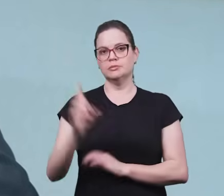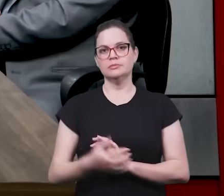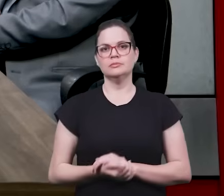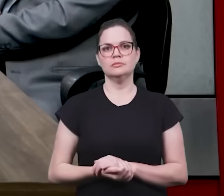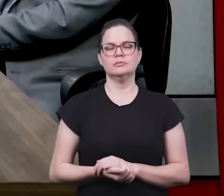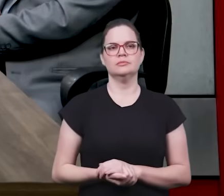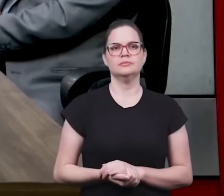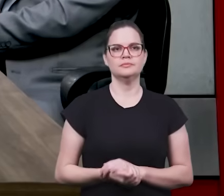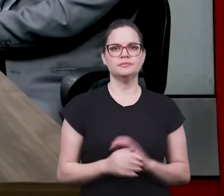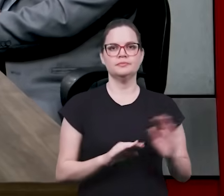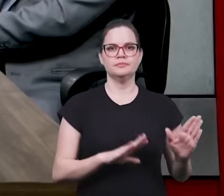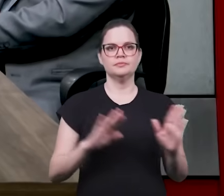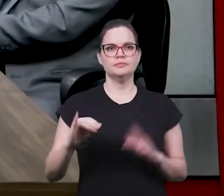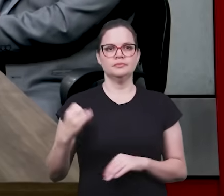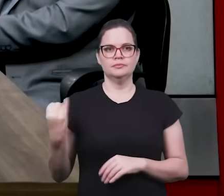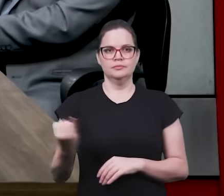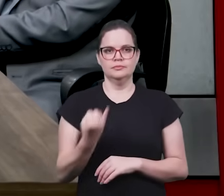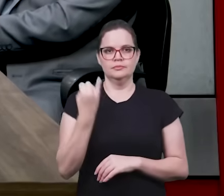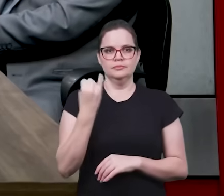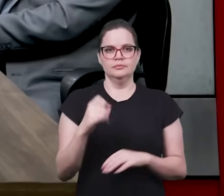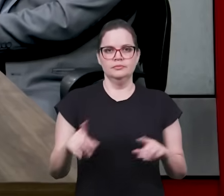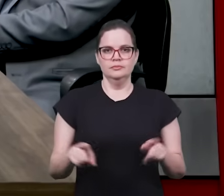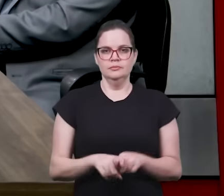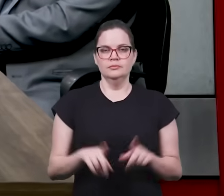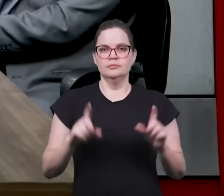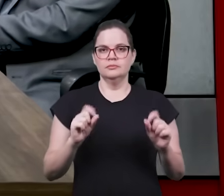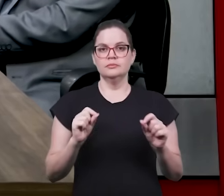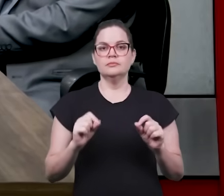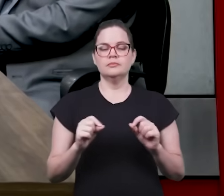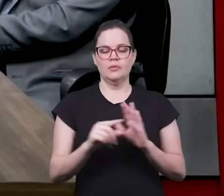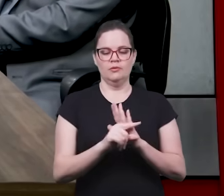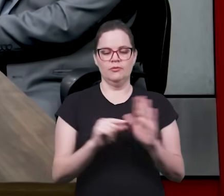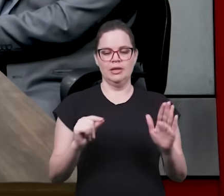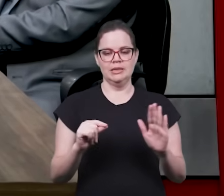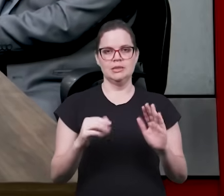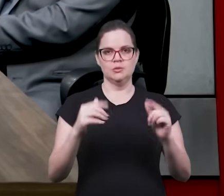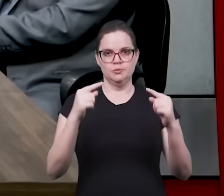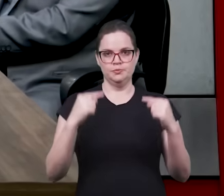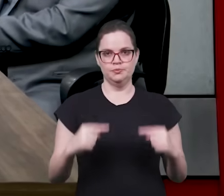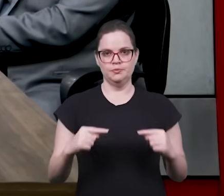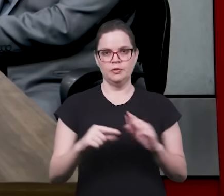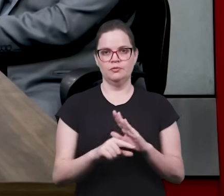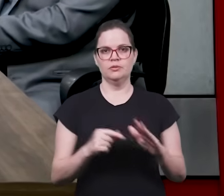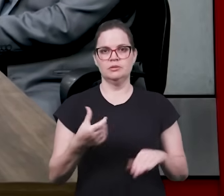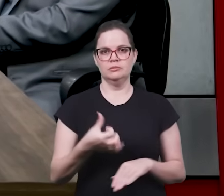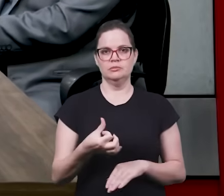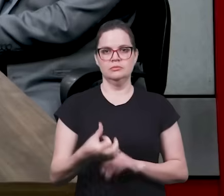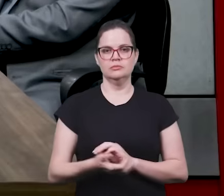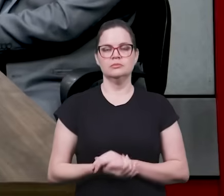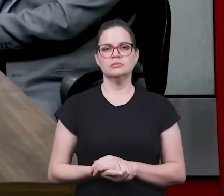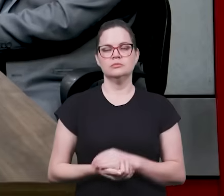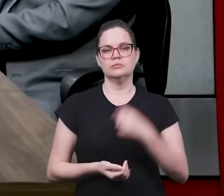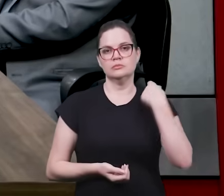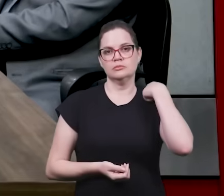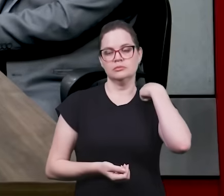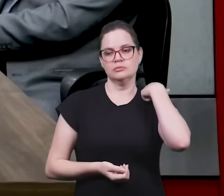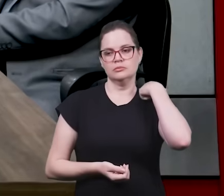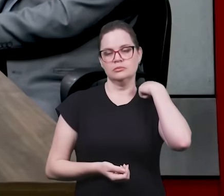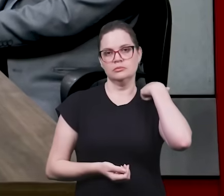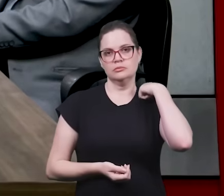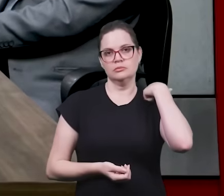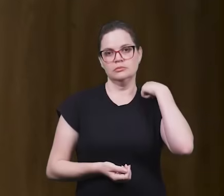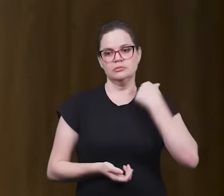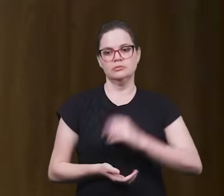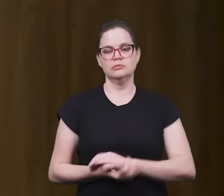Deus. É importante, irmãos, a segunda parte do versículo agora, o versículo 6, o